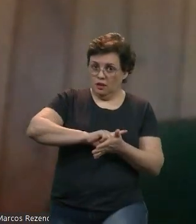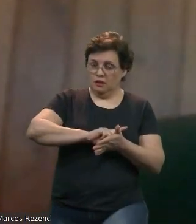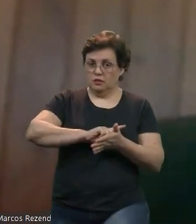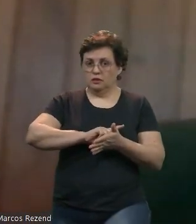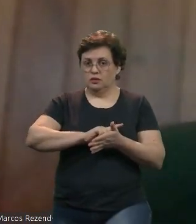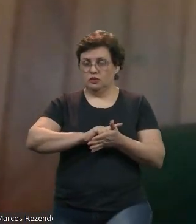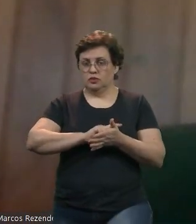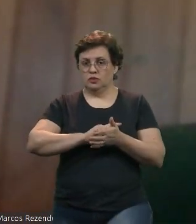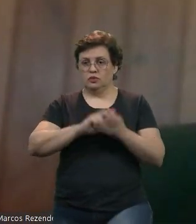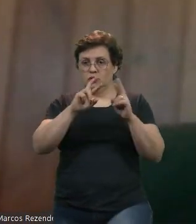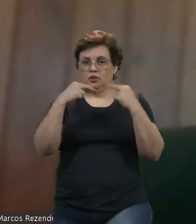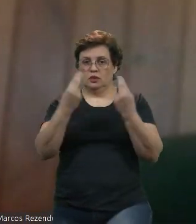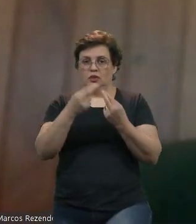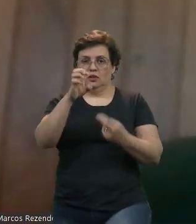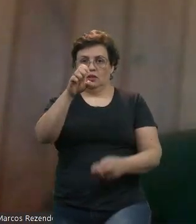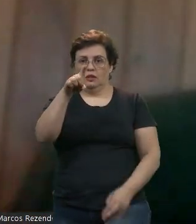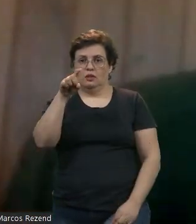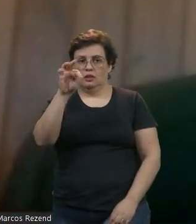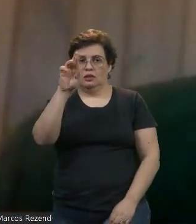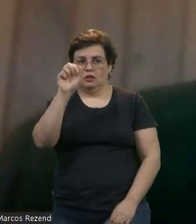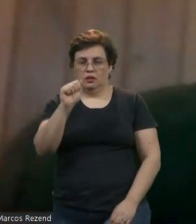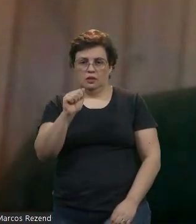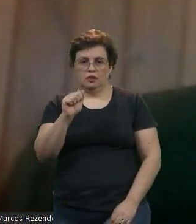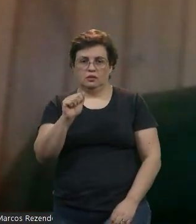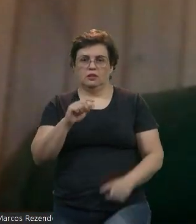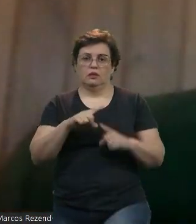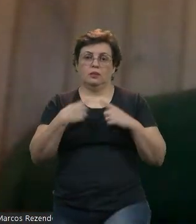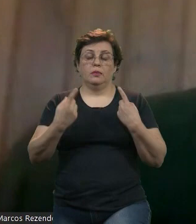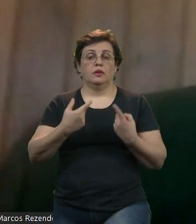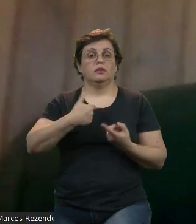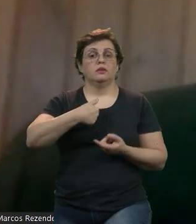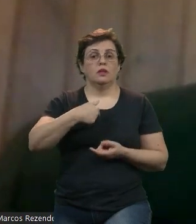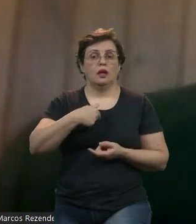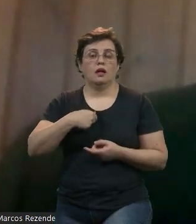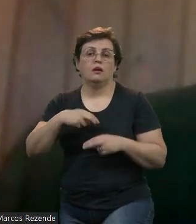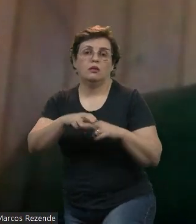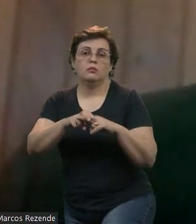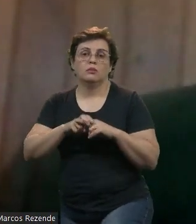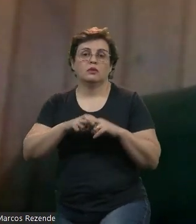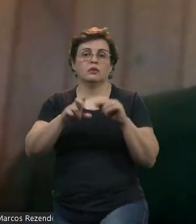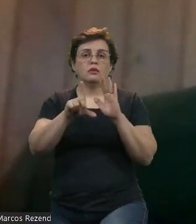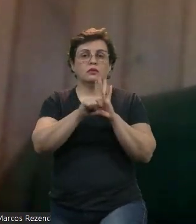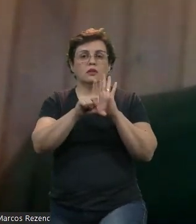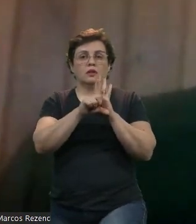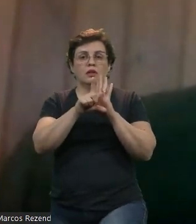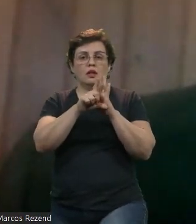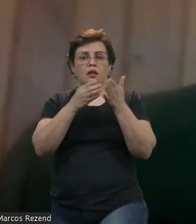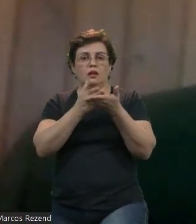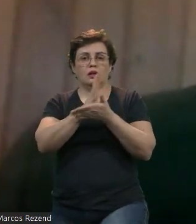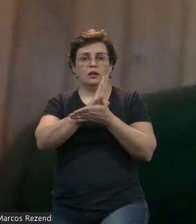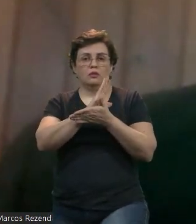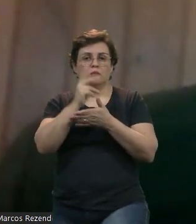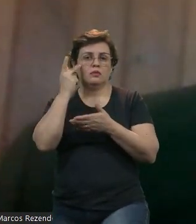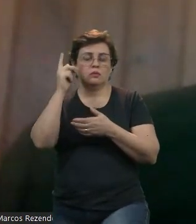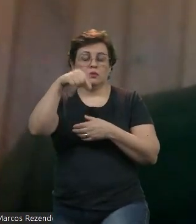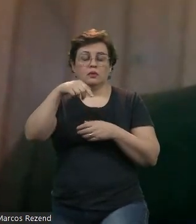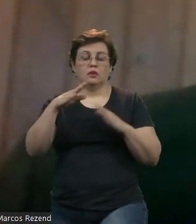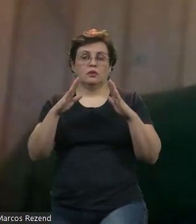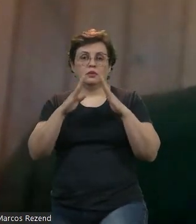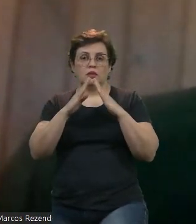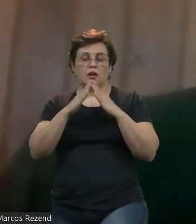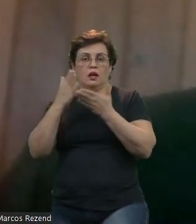porém, eu em função da lei aprovada por essa